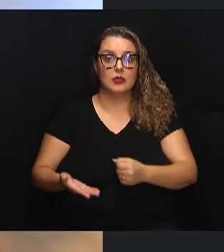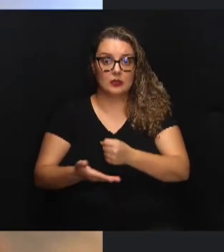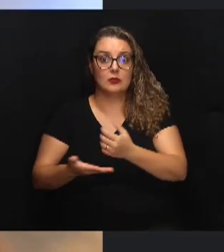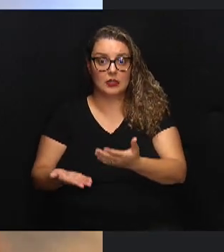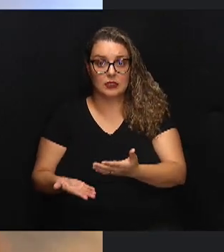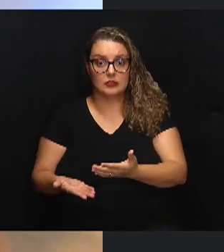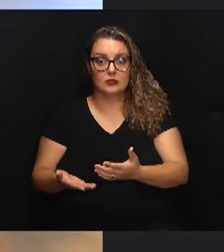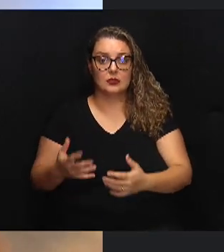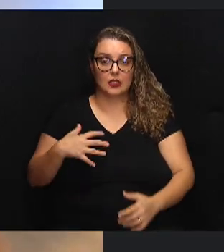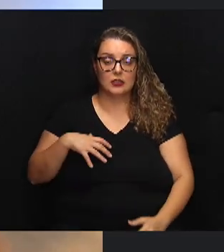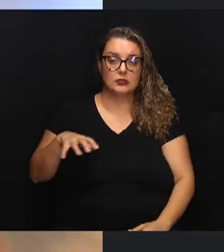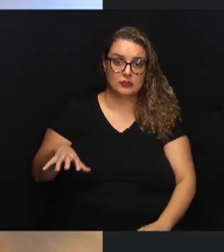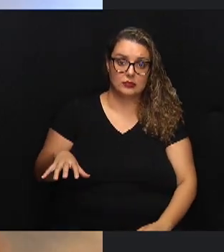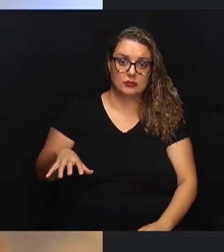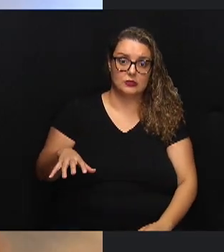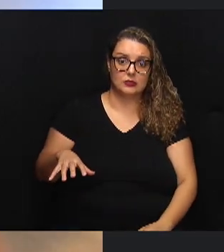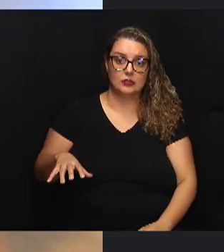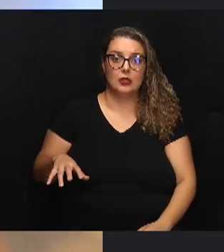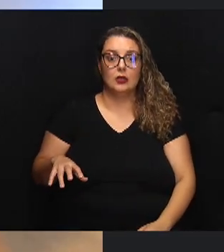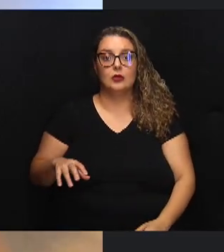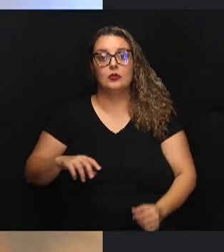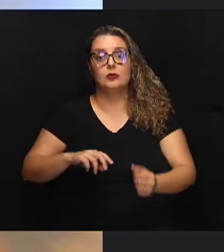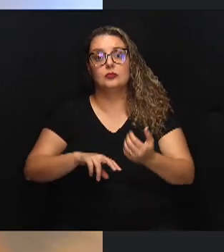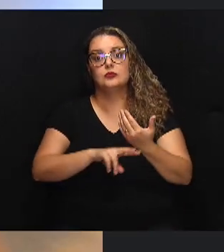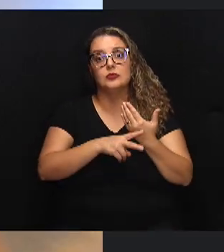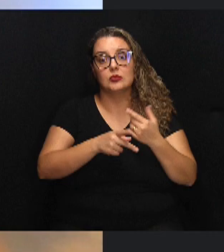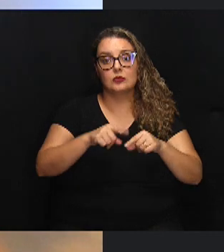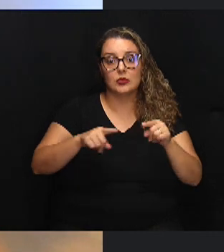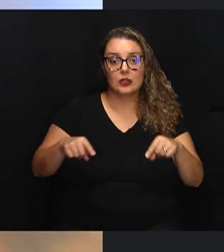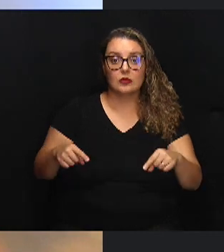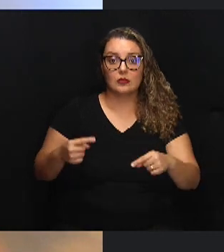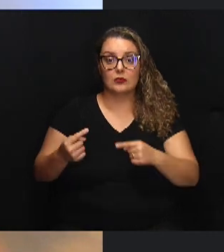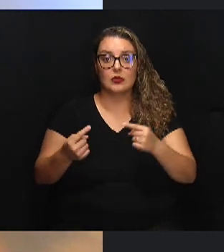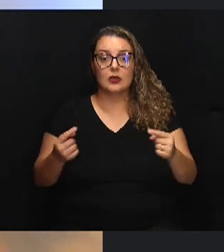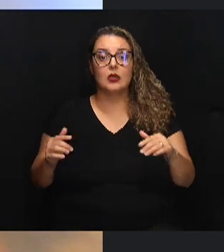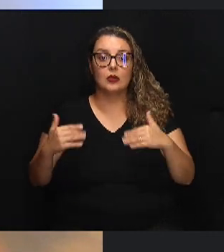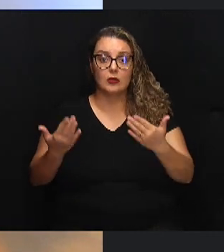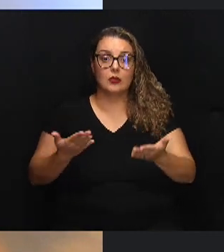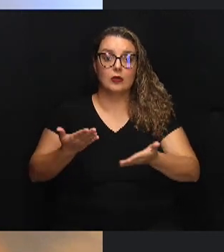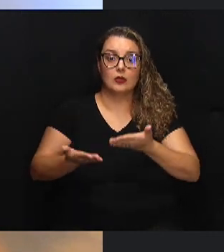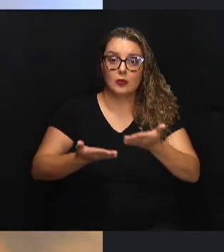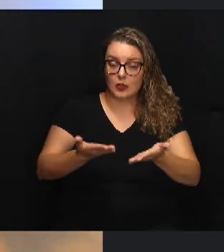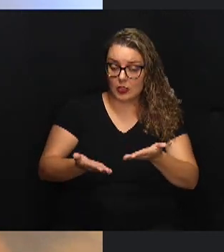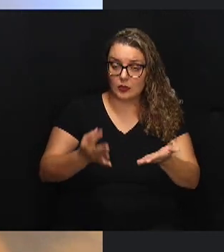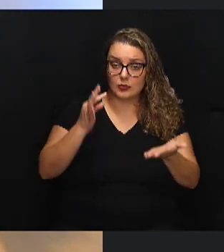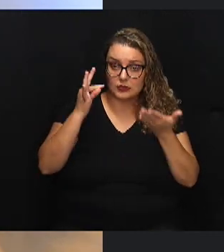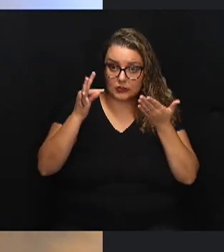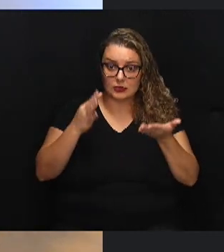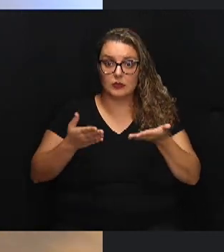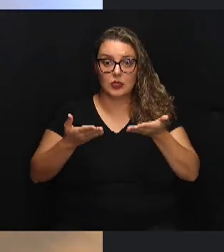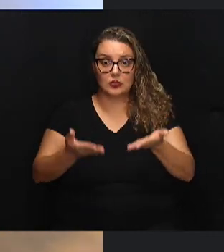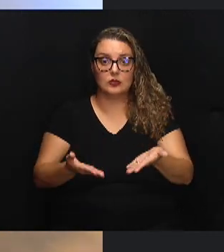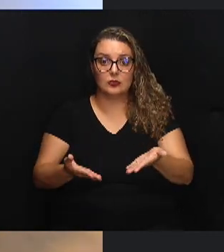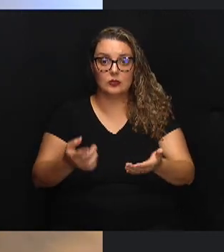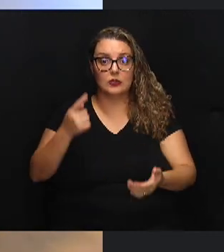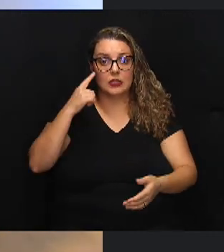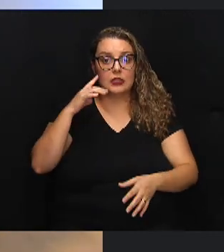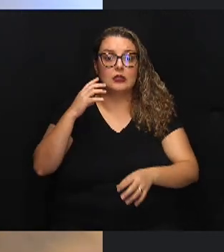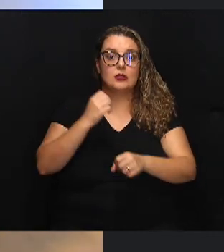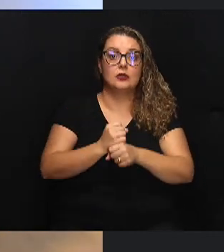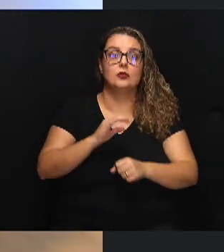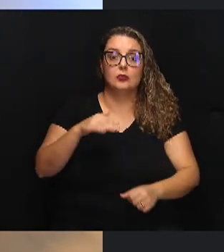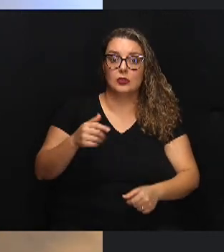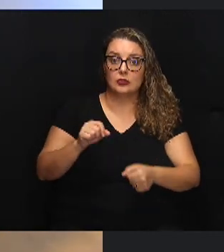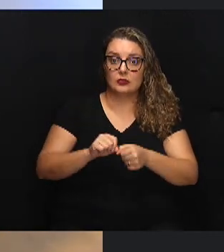Então, a questão dos efeitos colaterais vai variar um pouquinho de qual que vai ser a terapêutica instituída. No geral, quando a gente vai